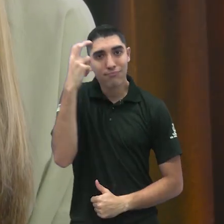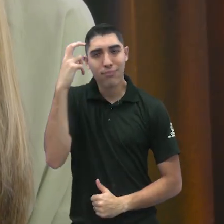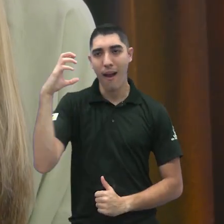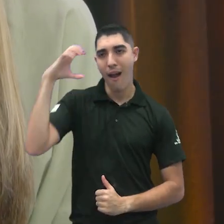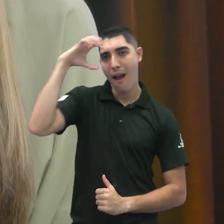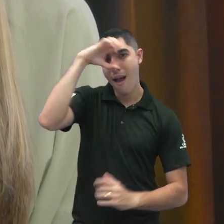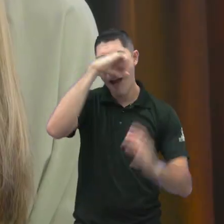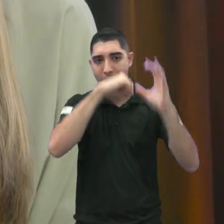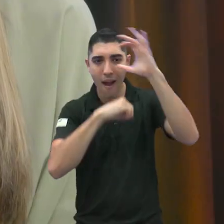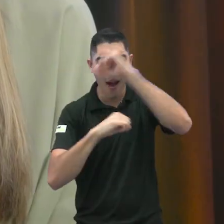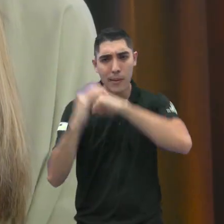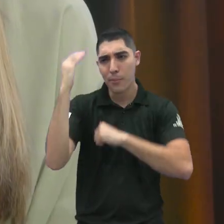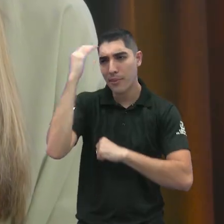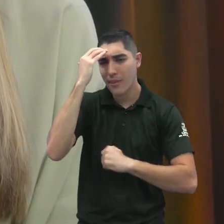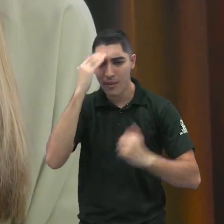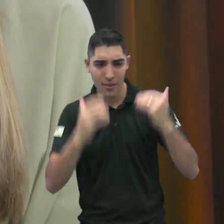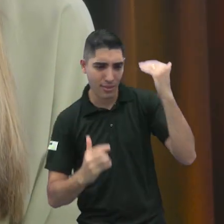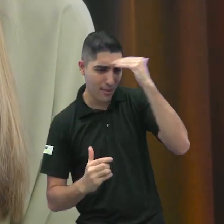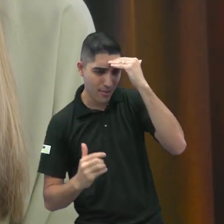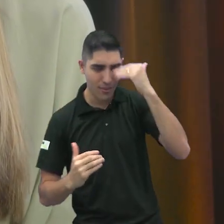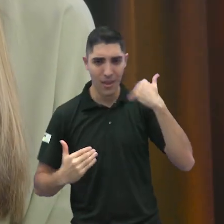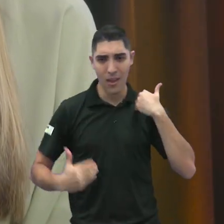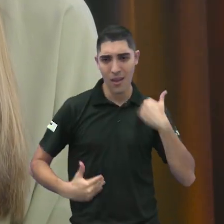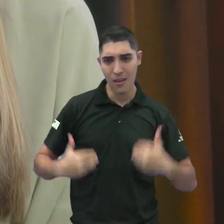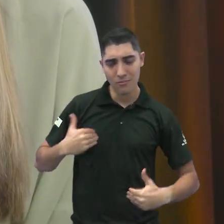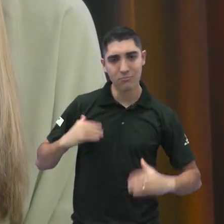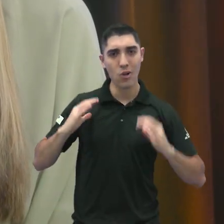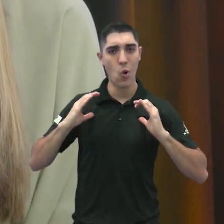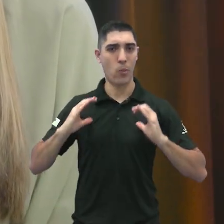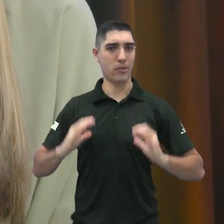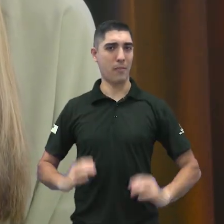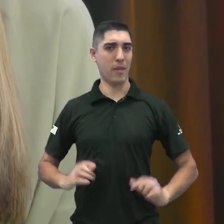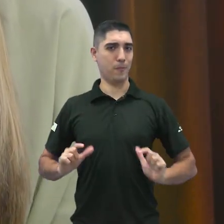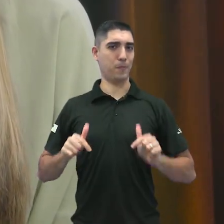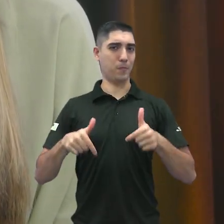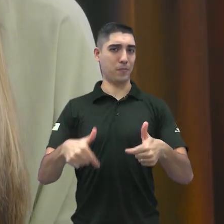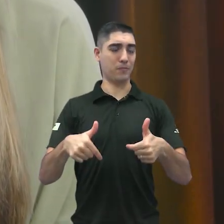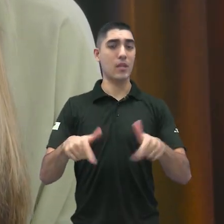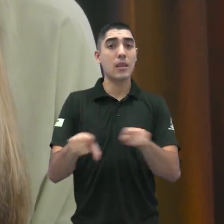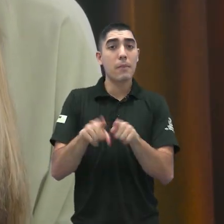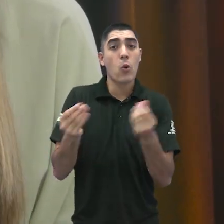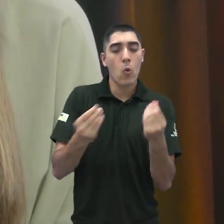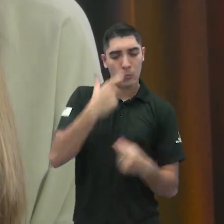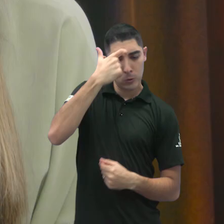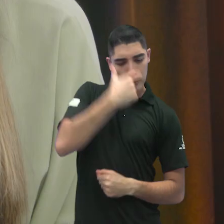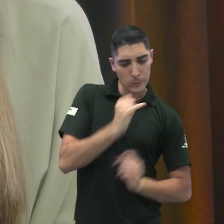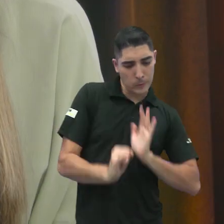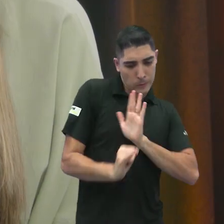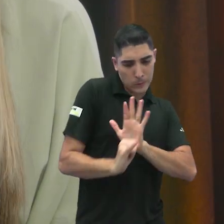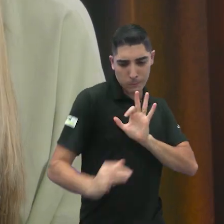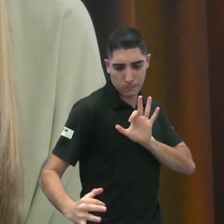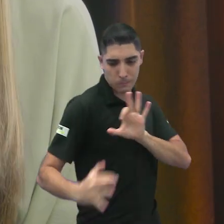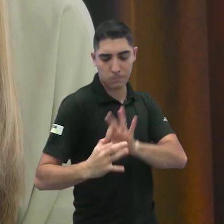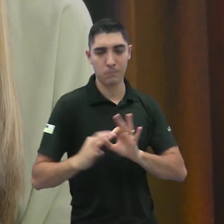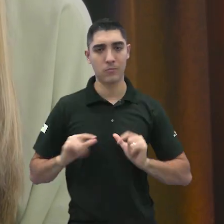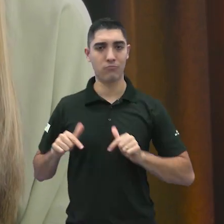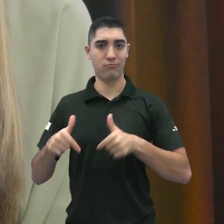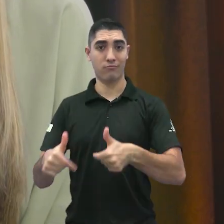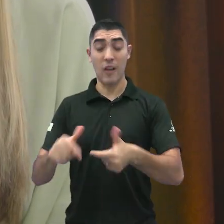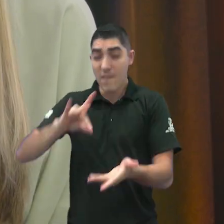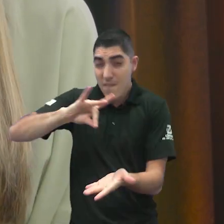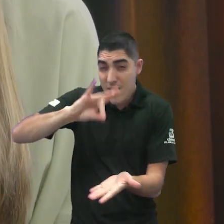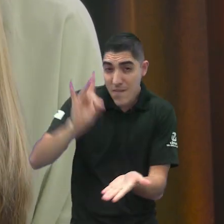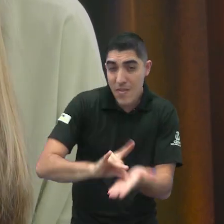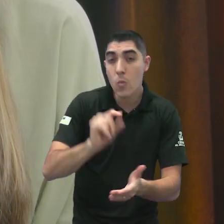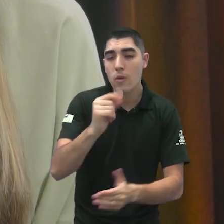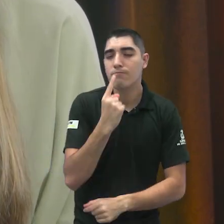ganhamos a sabedoria para entender por que reagimos de certa forma e como podemos alinhar a nossa essência com as nossas ações.